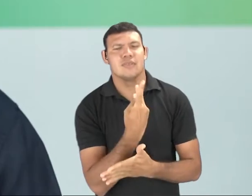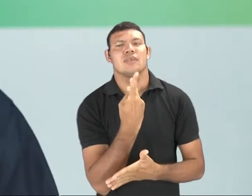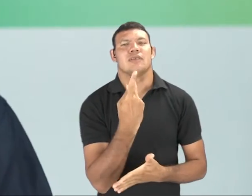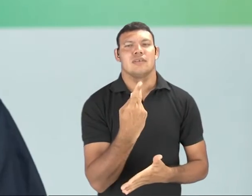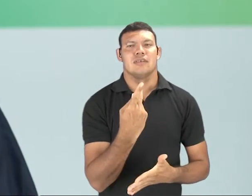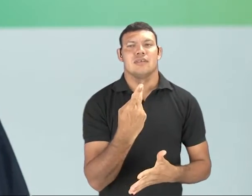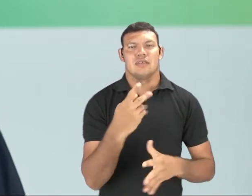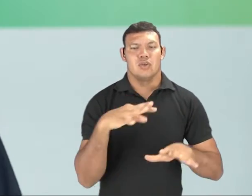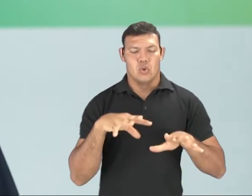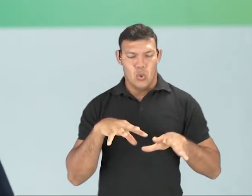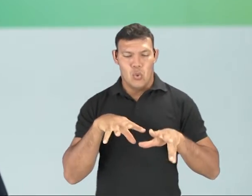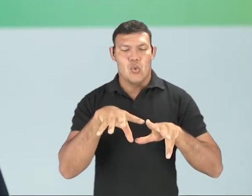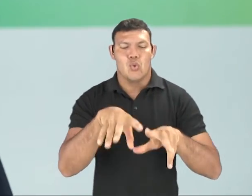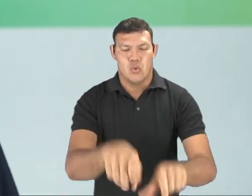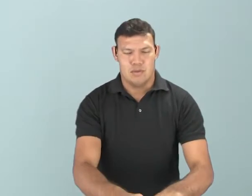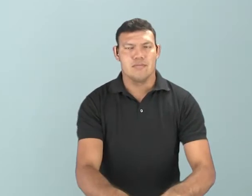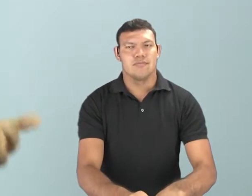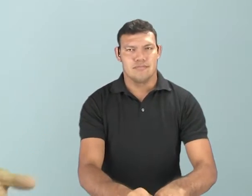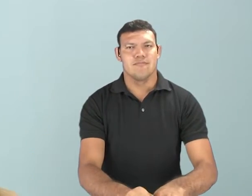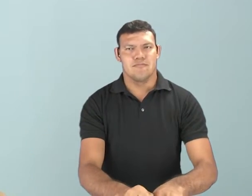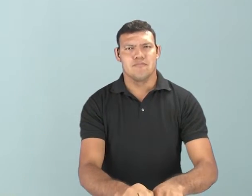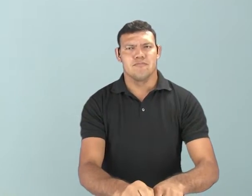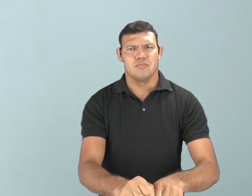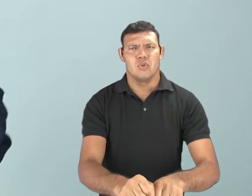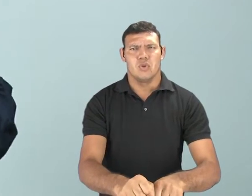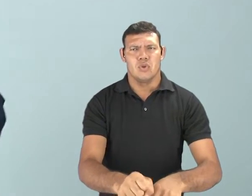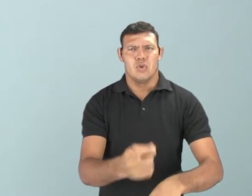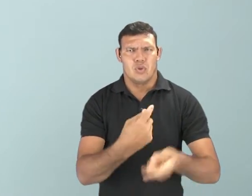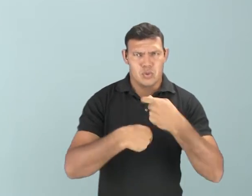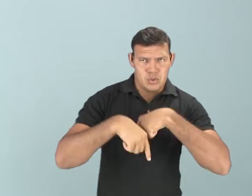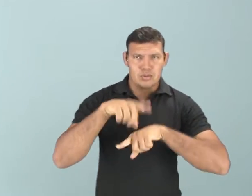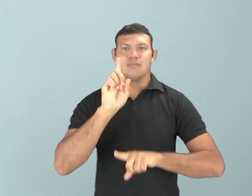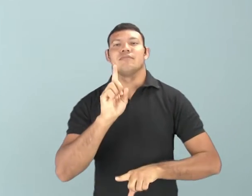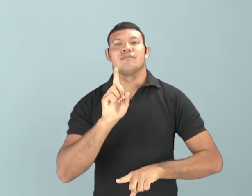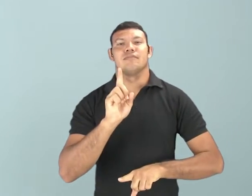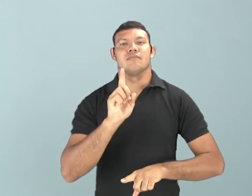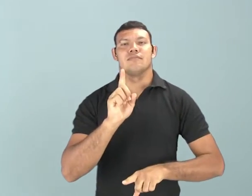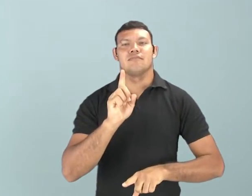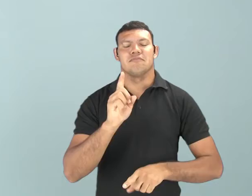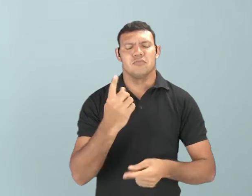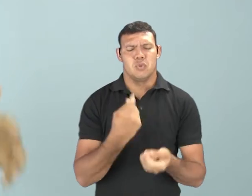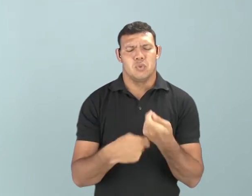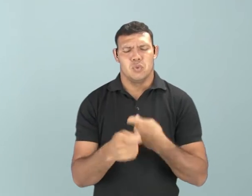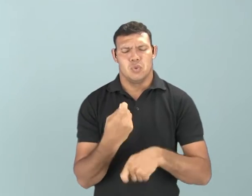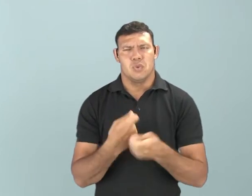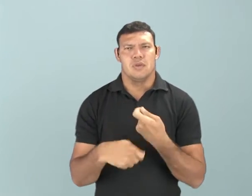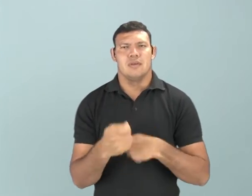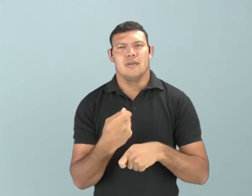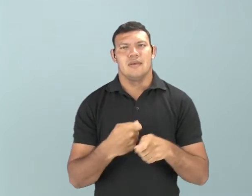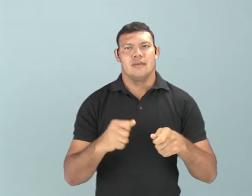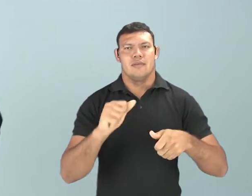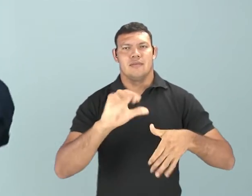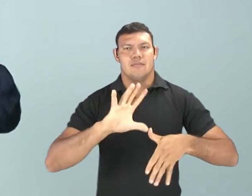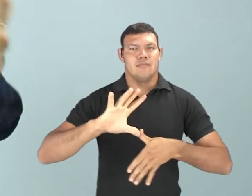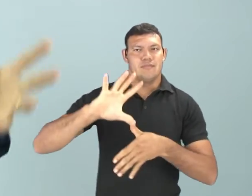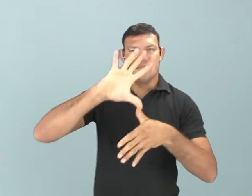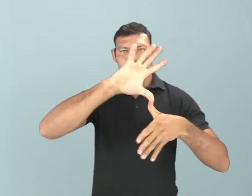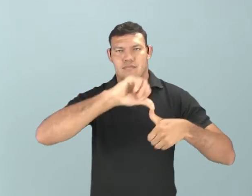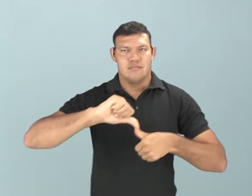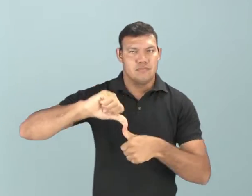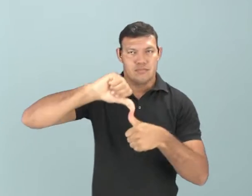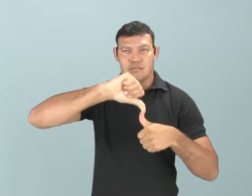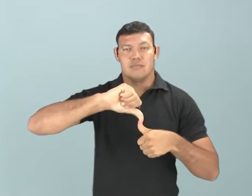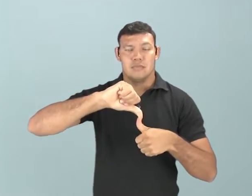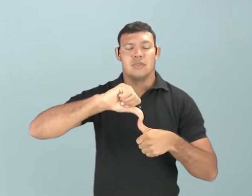os colonizadores tivessem sucesso na sua empreitada, nas suas atividades econômicas, nas Américas, em outros lugares da África e